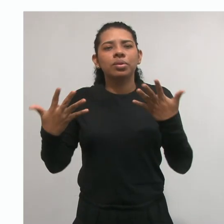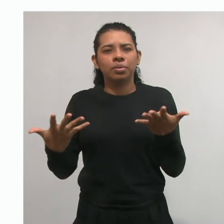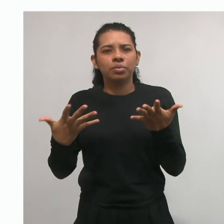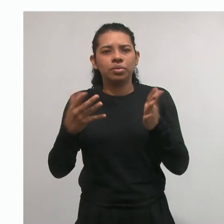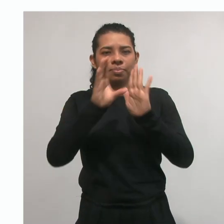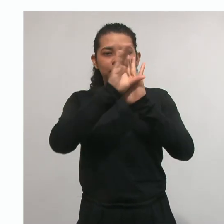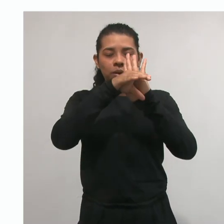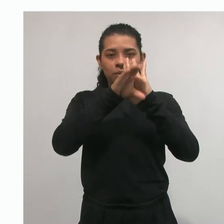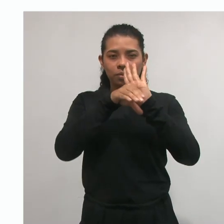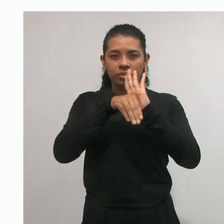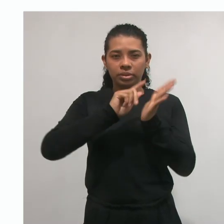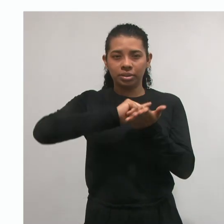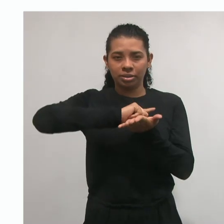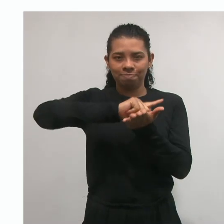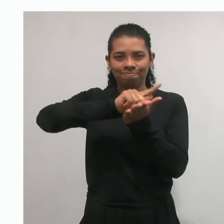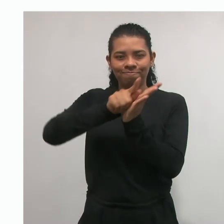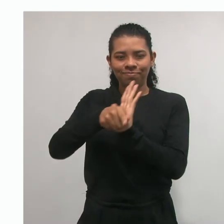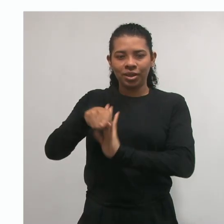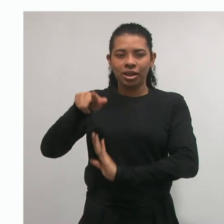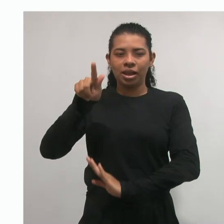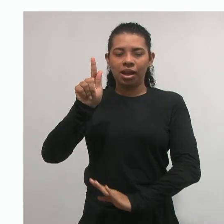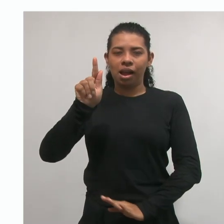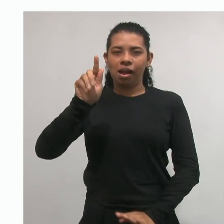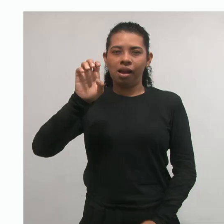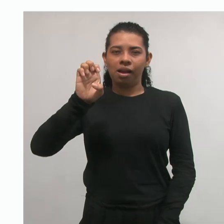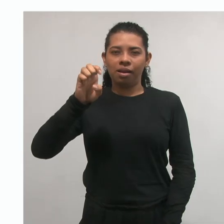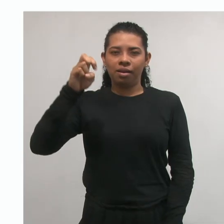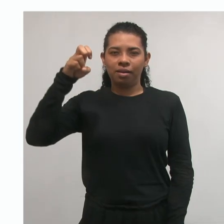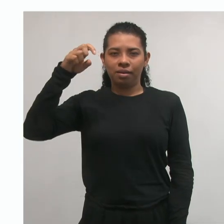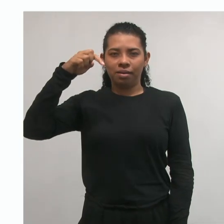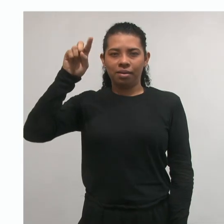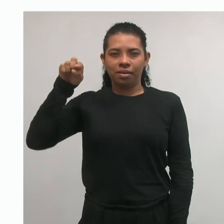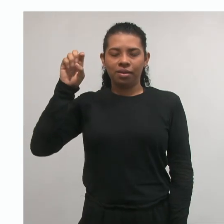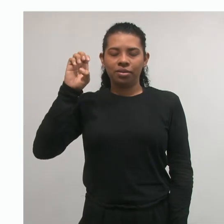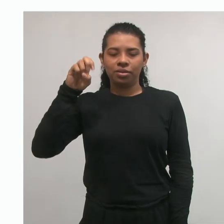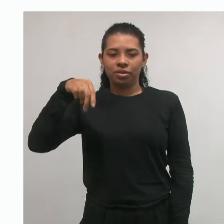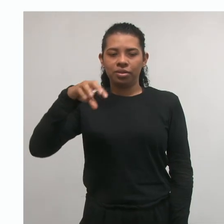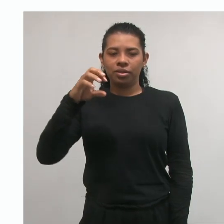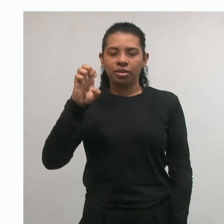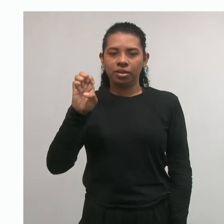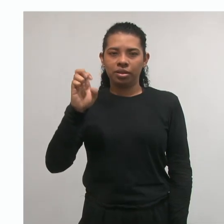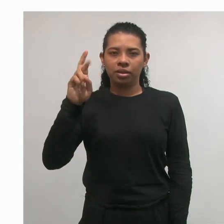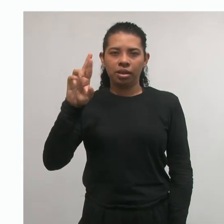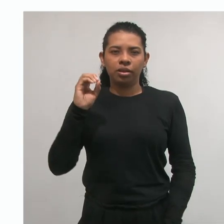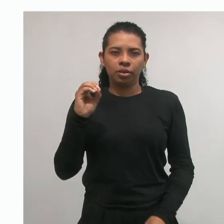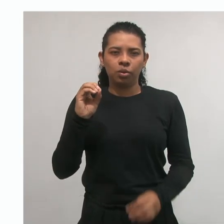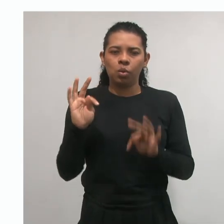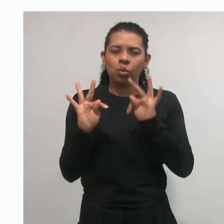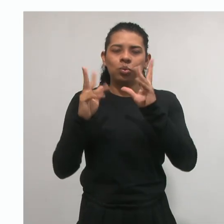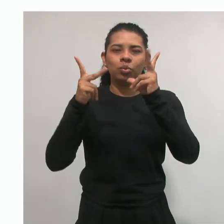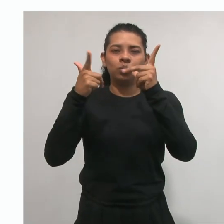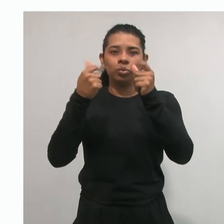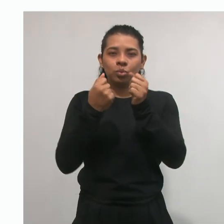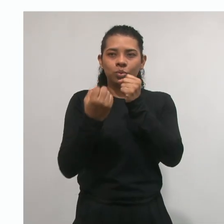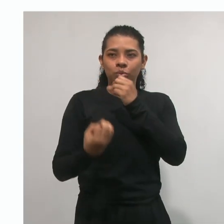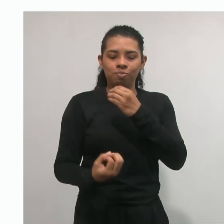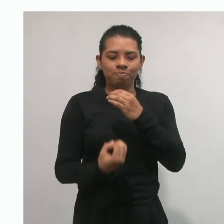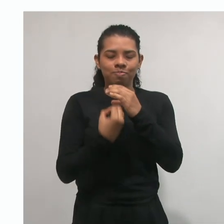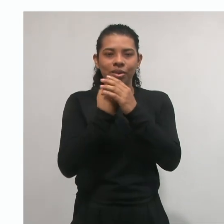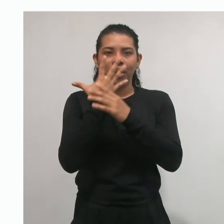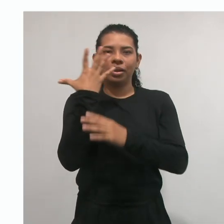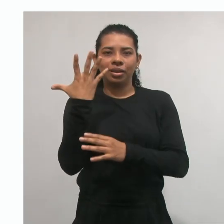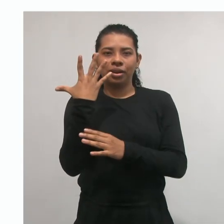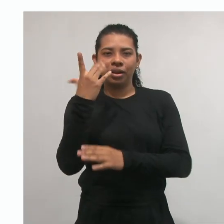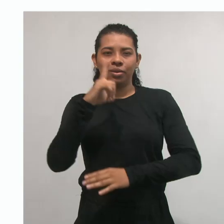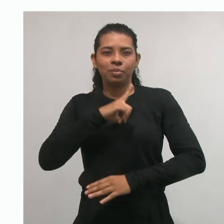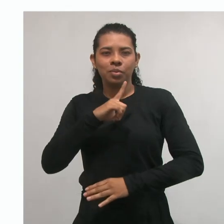que é o gênero? O conceito de gênero, ele nasce de um diálogo entre os movimentos feministas, suas